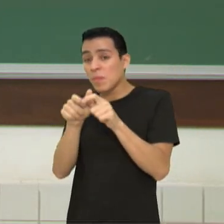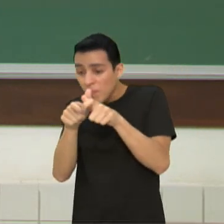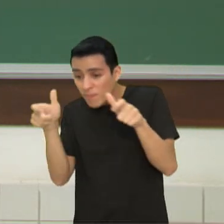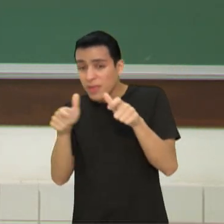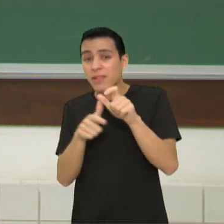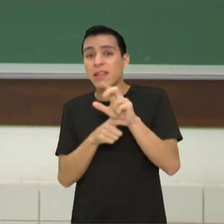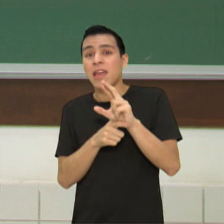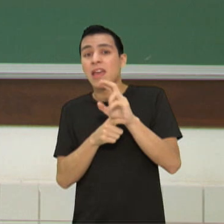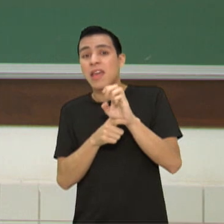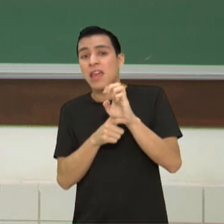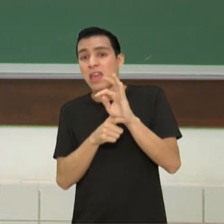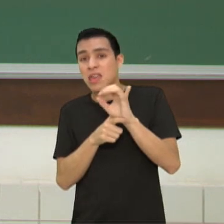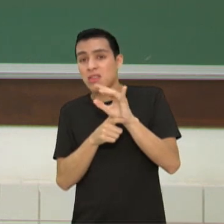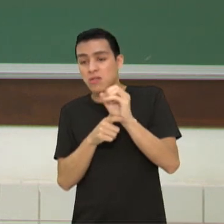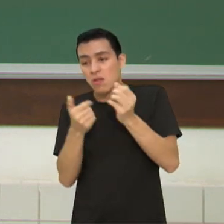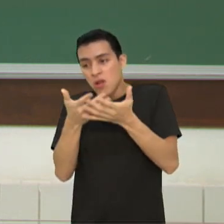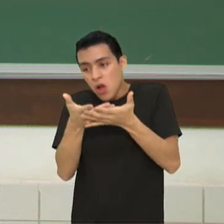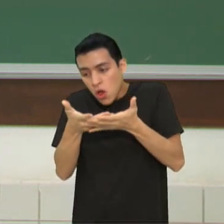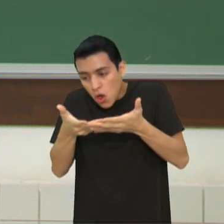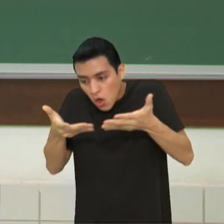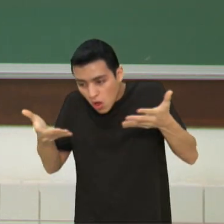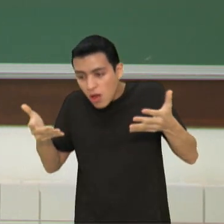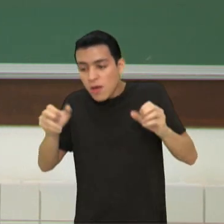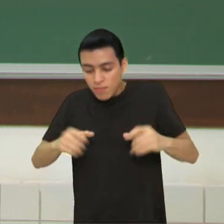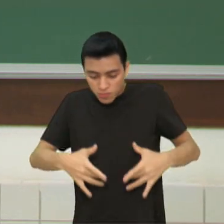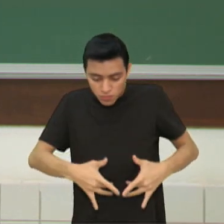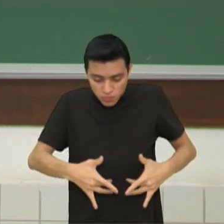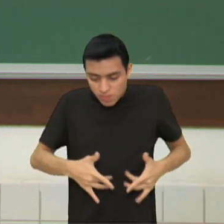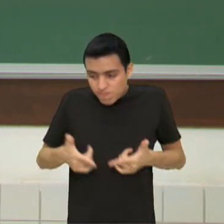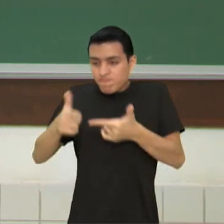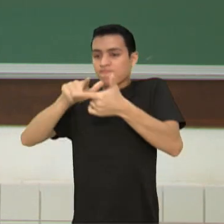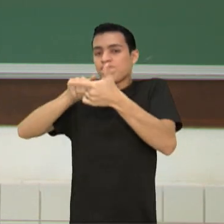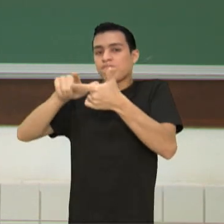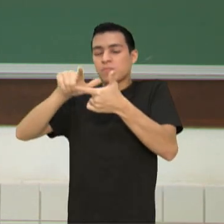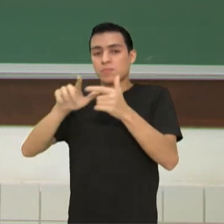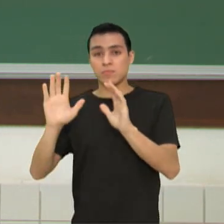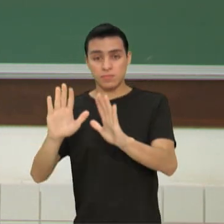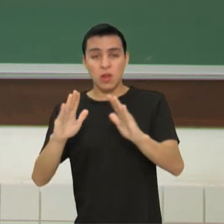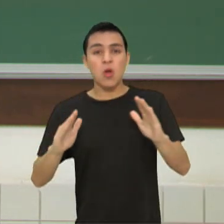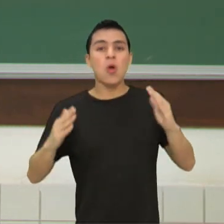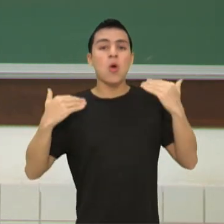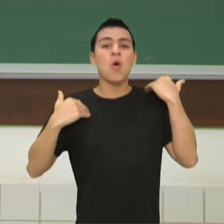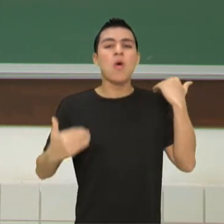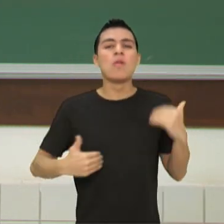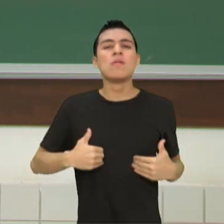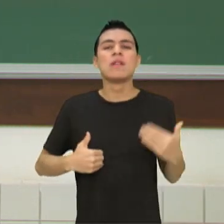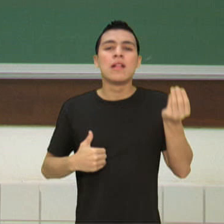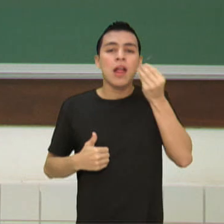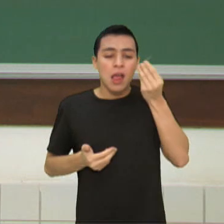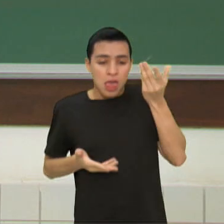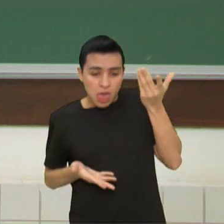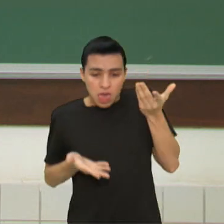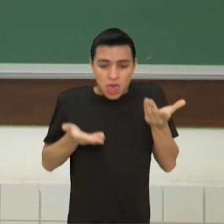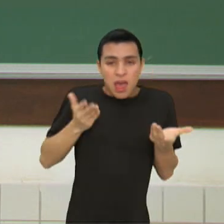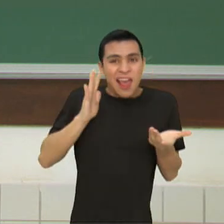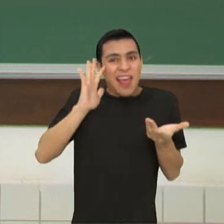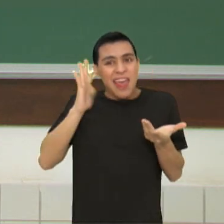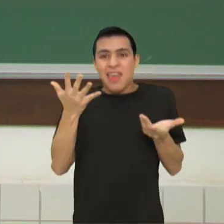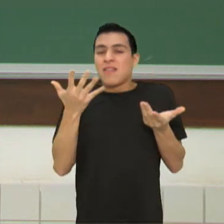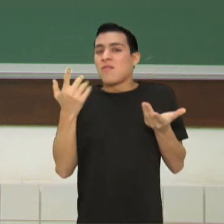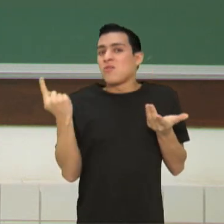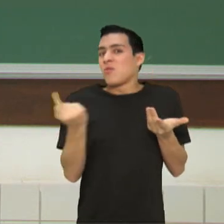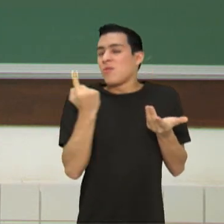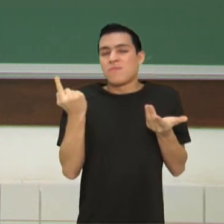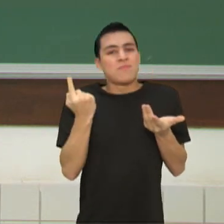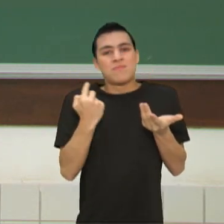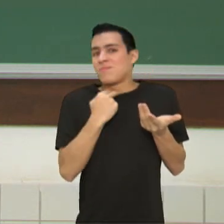no fígado, está estimulando esses problemas. O corpo ele tenta equilibrar, mas ele também não resolve maus hábitos